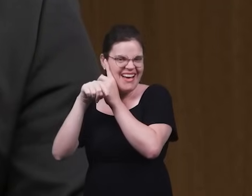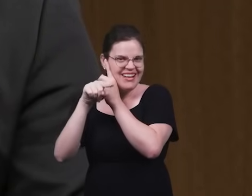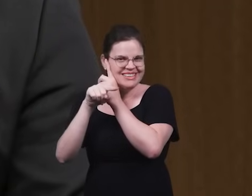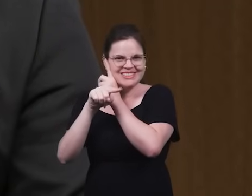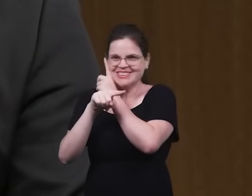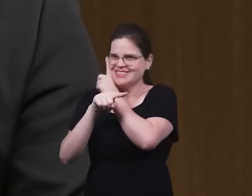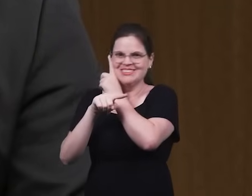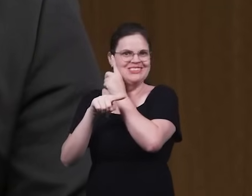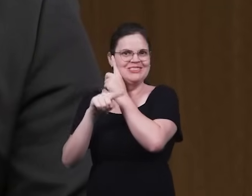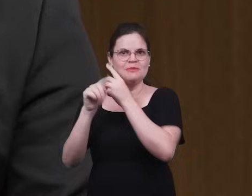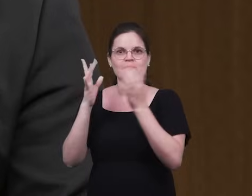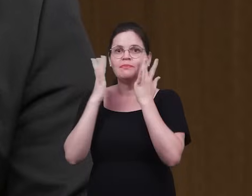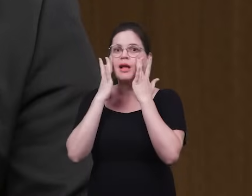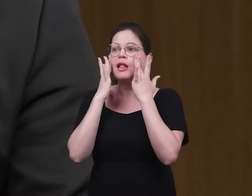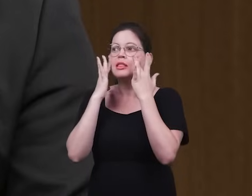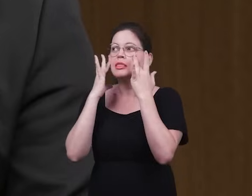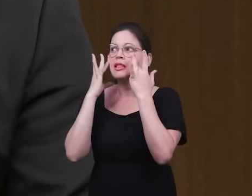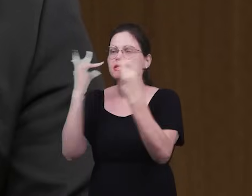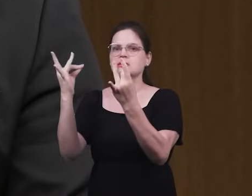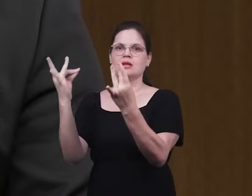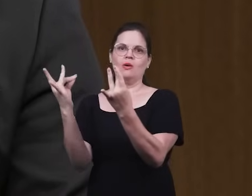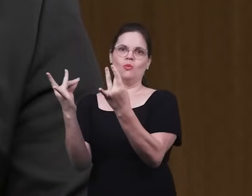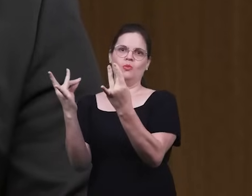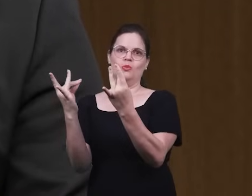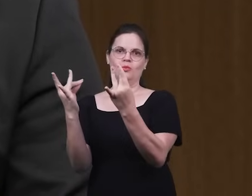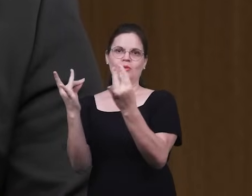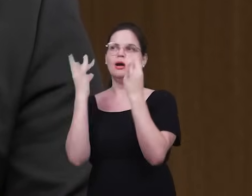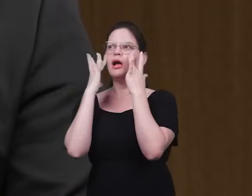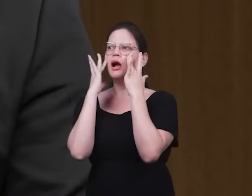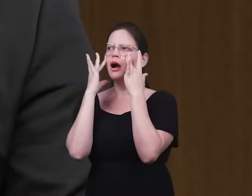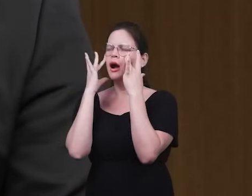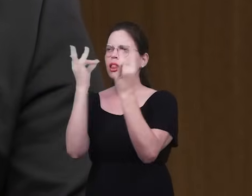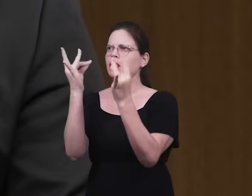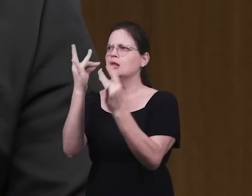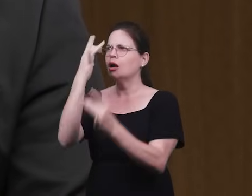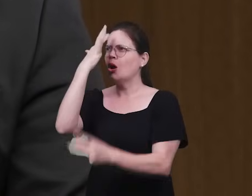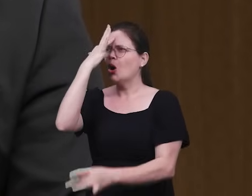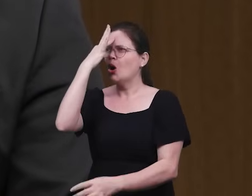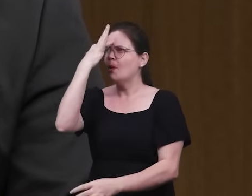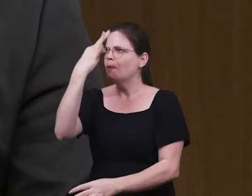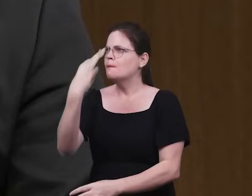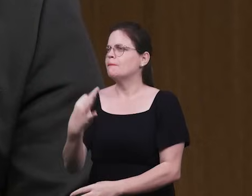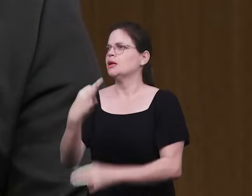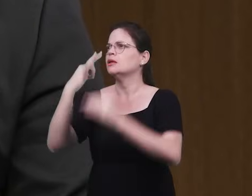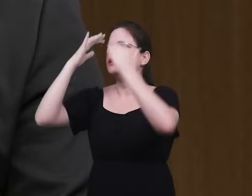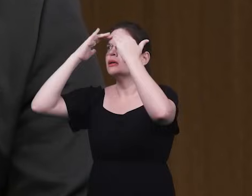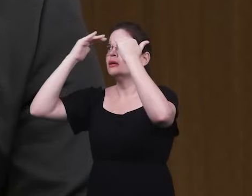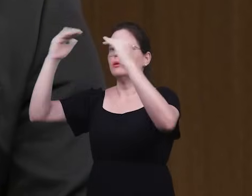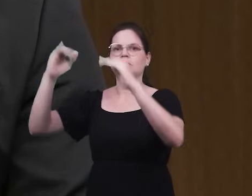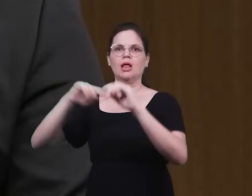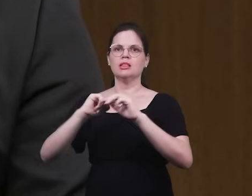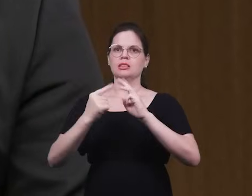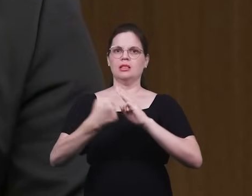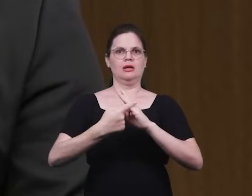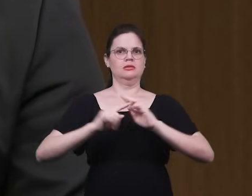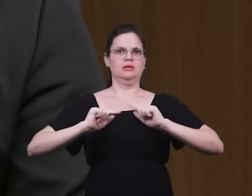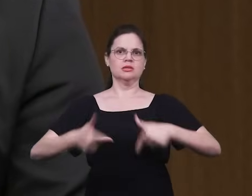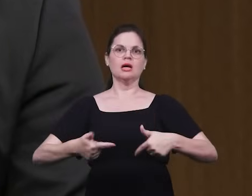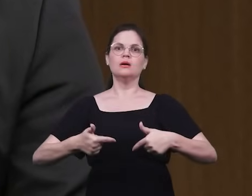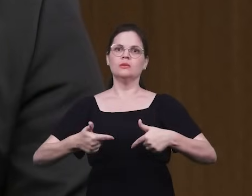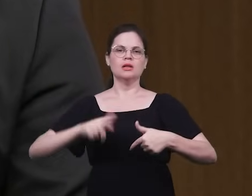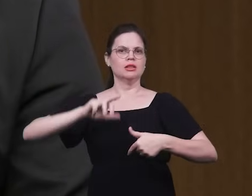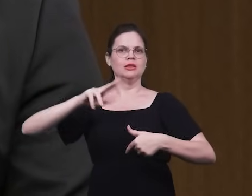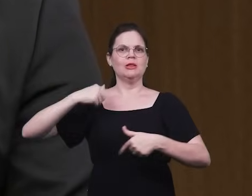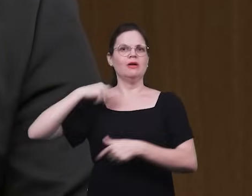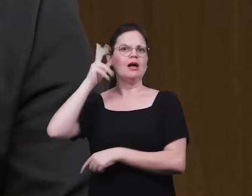nos remete a prestar atenção compreender e a obedecer então é